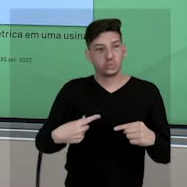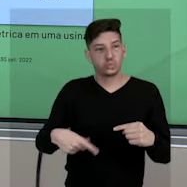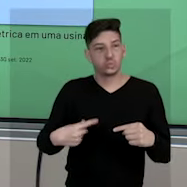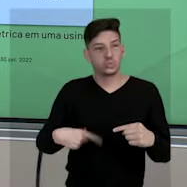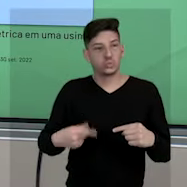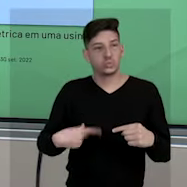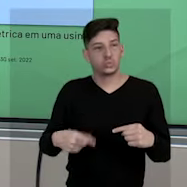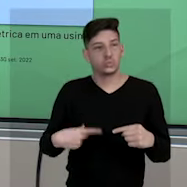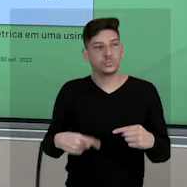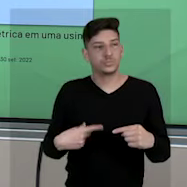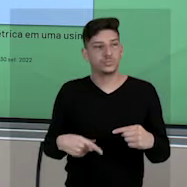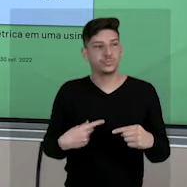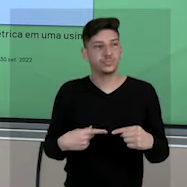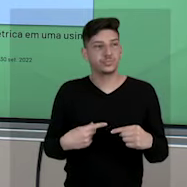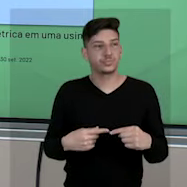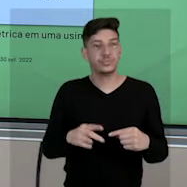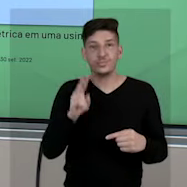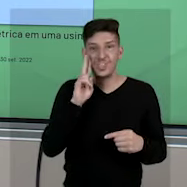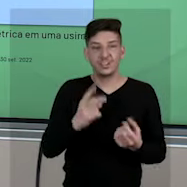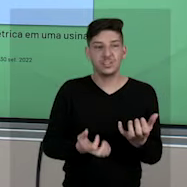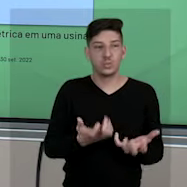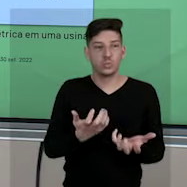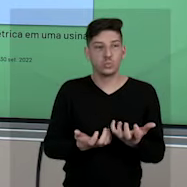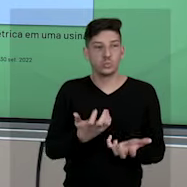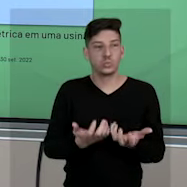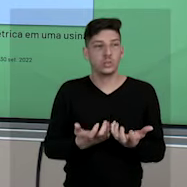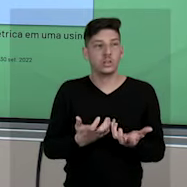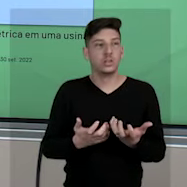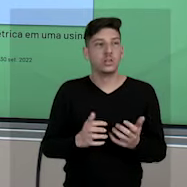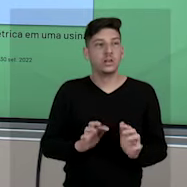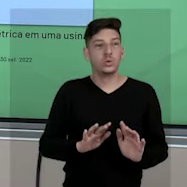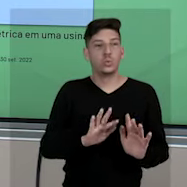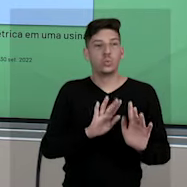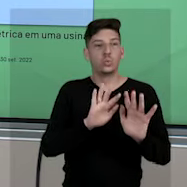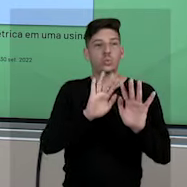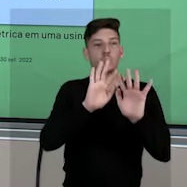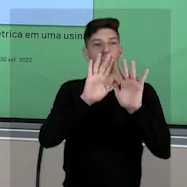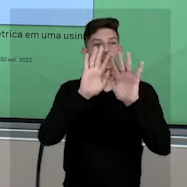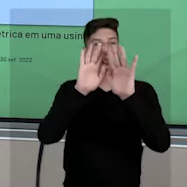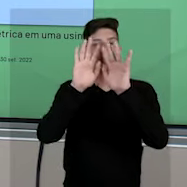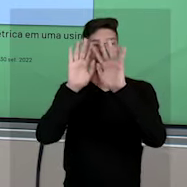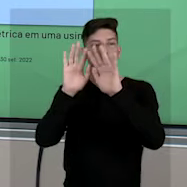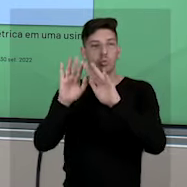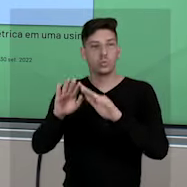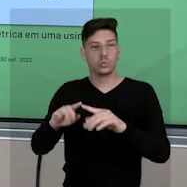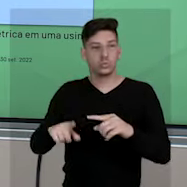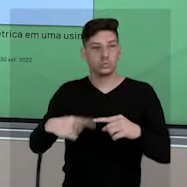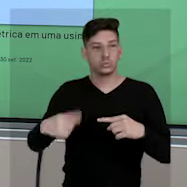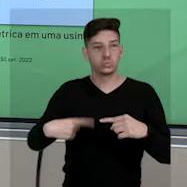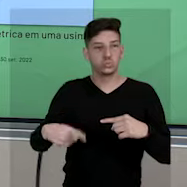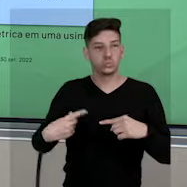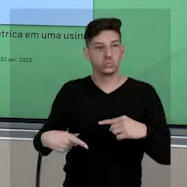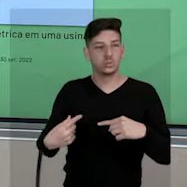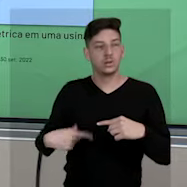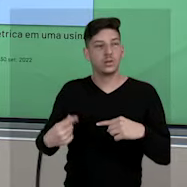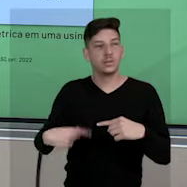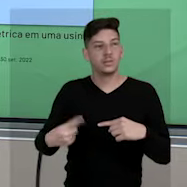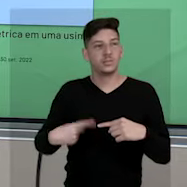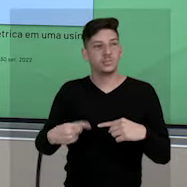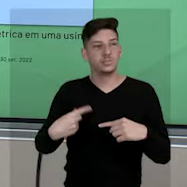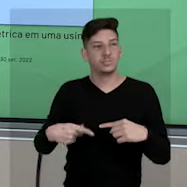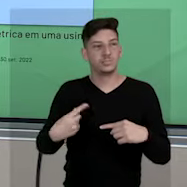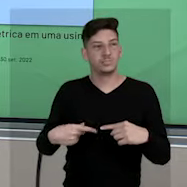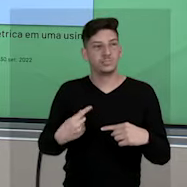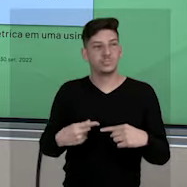turbinas. Então, olha só, o calor, né, da caldeira aqui, vai fazer com que a água passe do estado líquido para o gasoso,